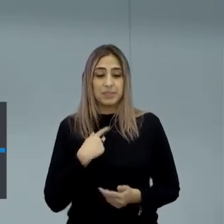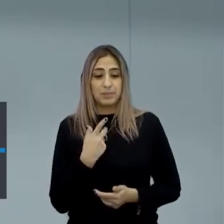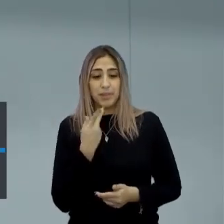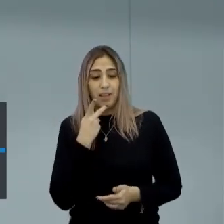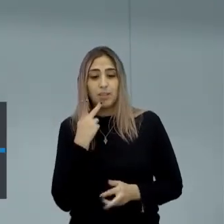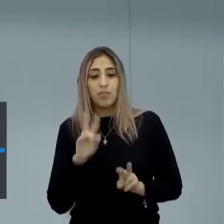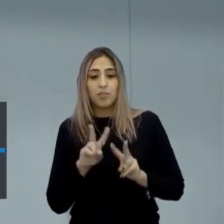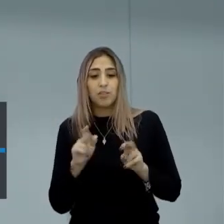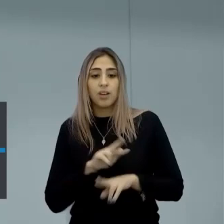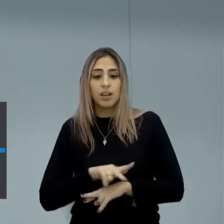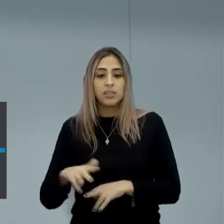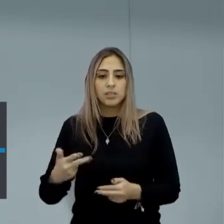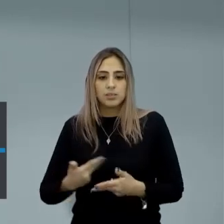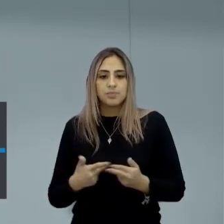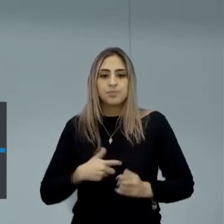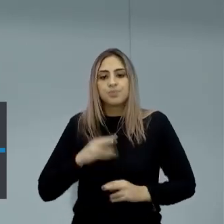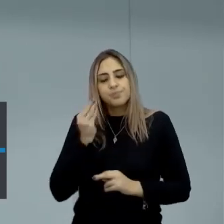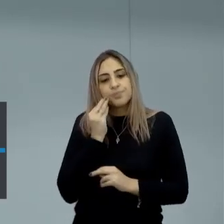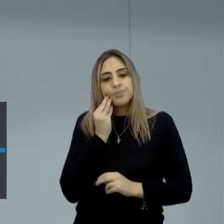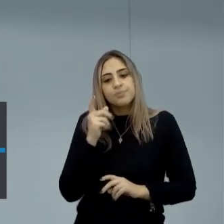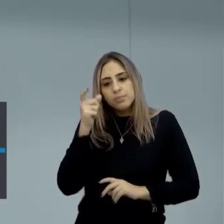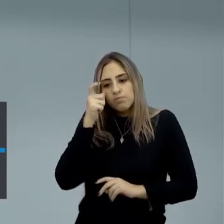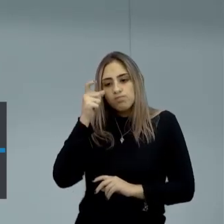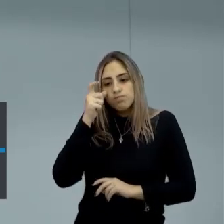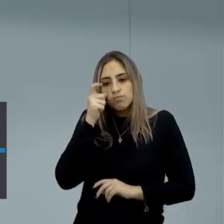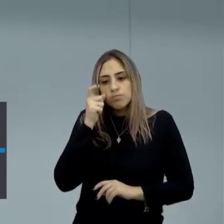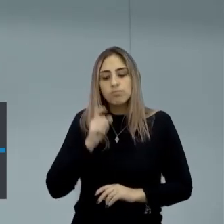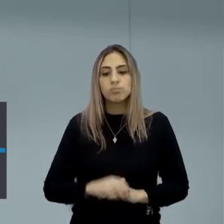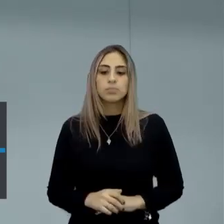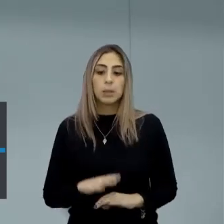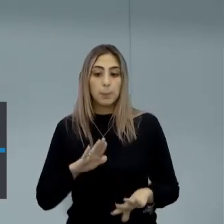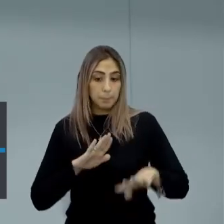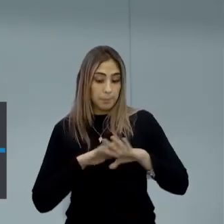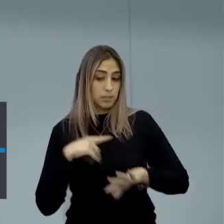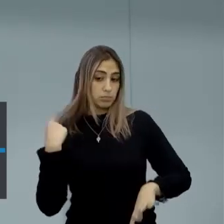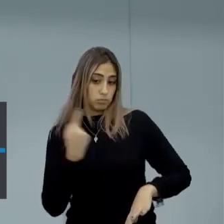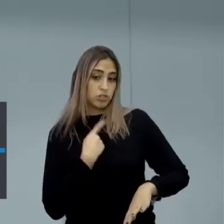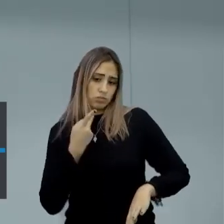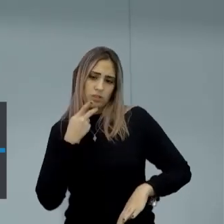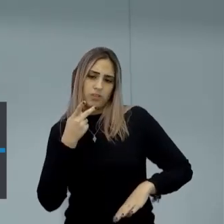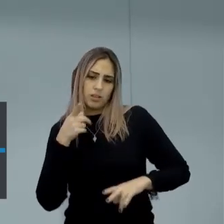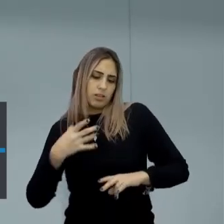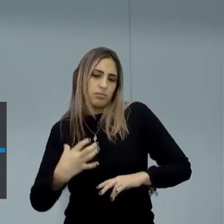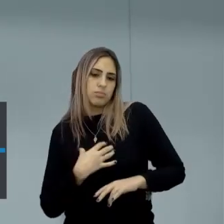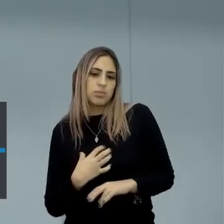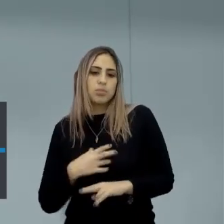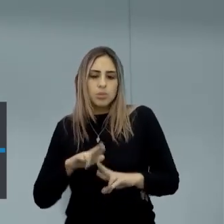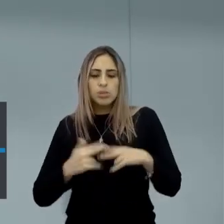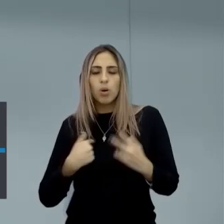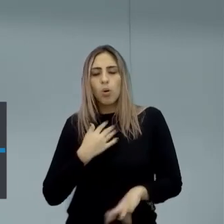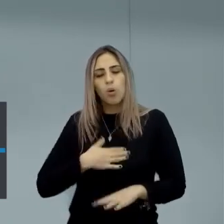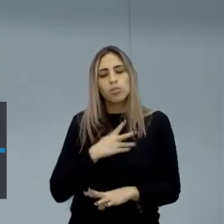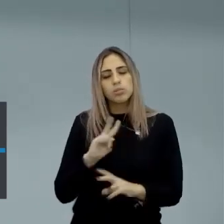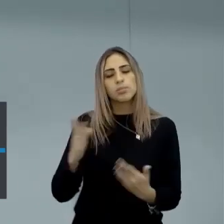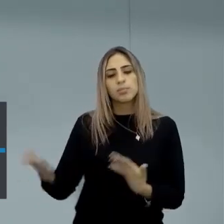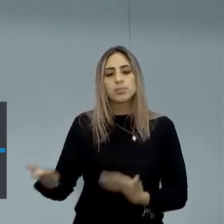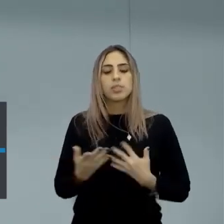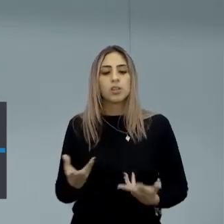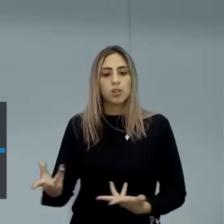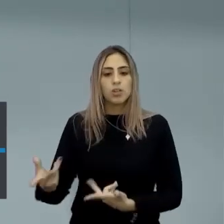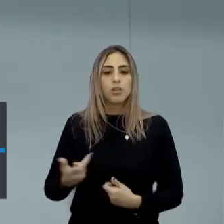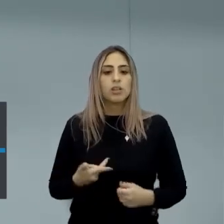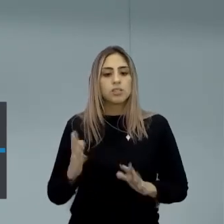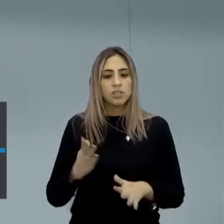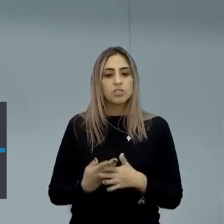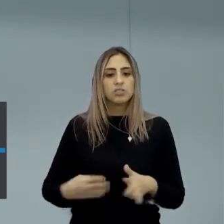É claro que a gente tem talvez uma experiência de ter assistido, mas a gente vai levantando hipóteses. Por isso que eu gosto de sempre trazer, o convidado já chegou, ele